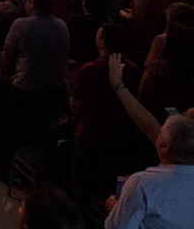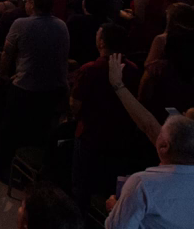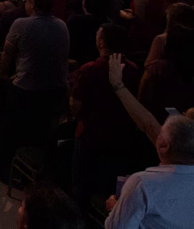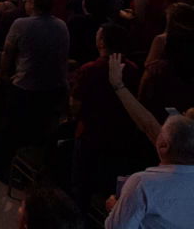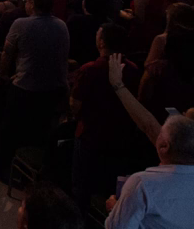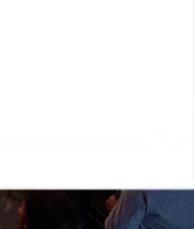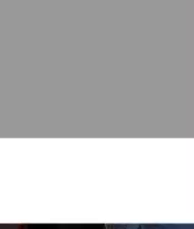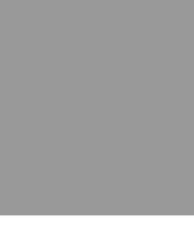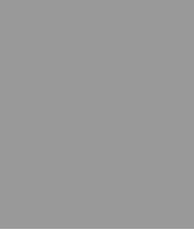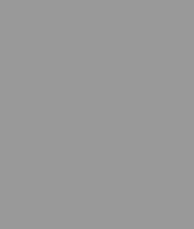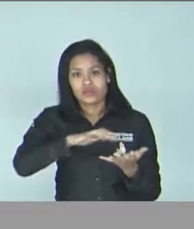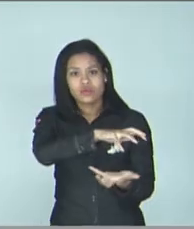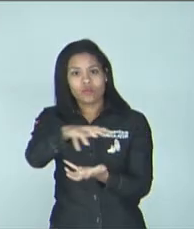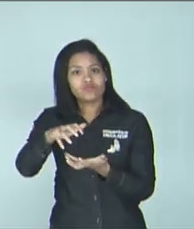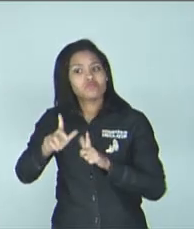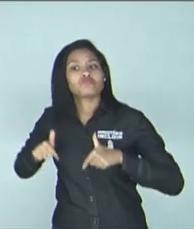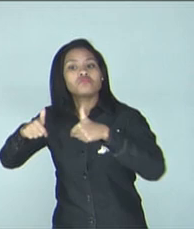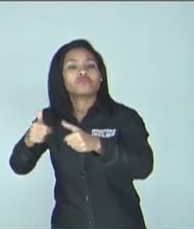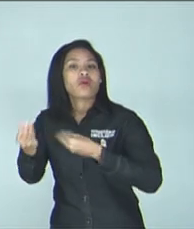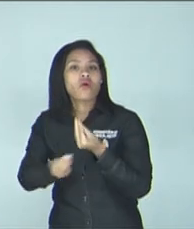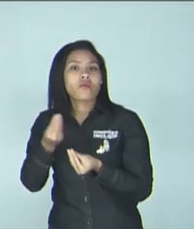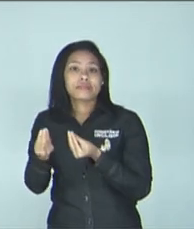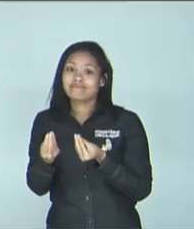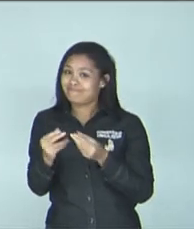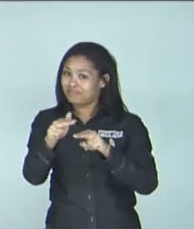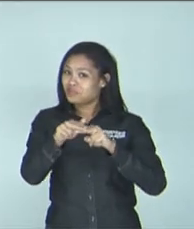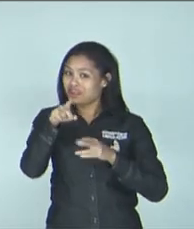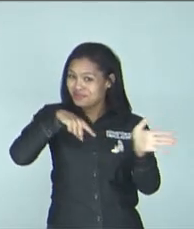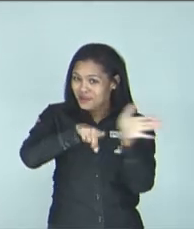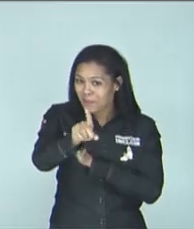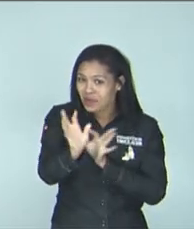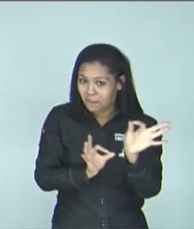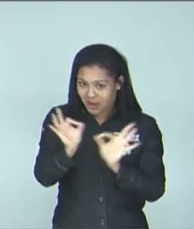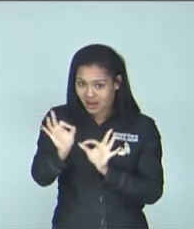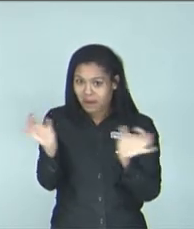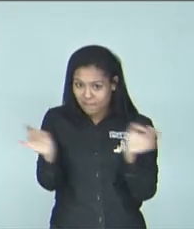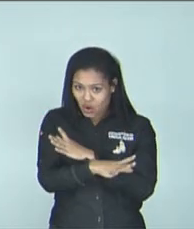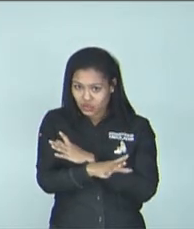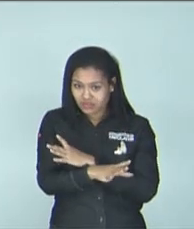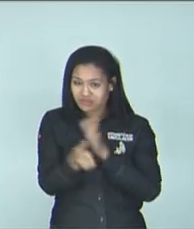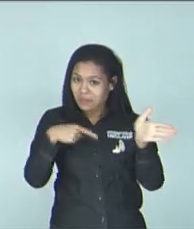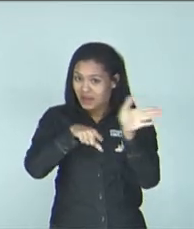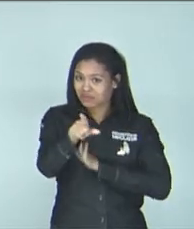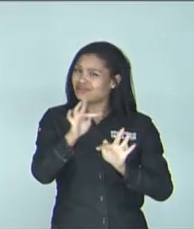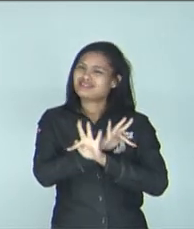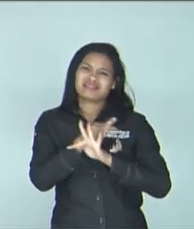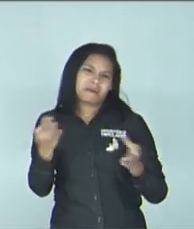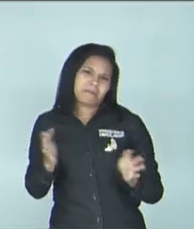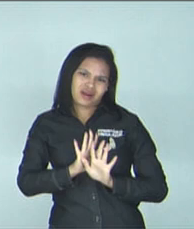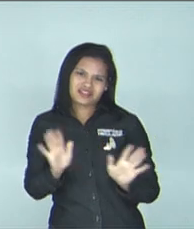oi eu queria te fazer uma pergunta você tá preparado e a pergunta é muito simples